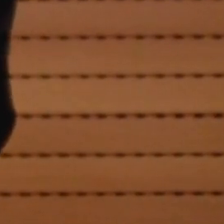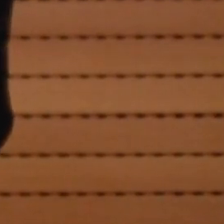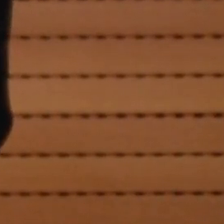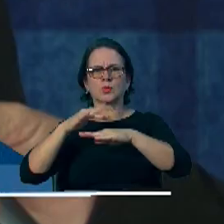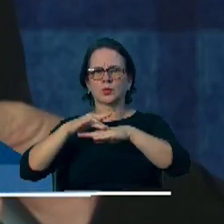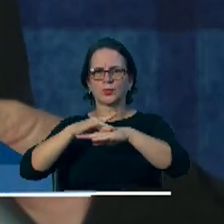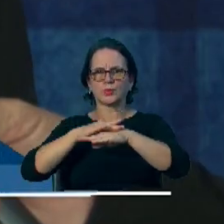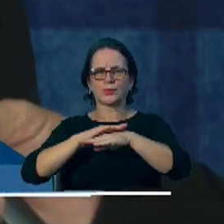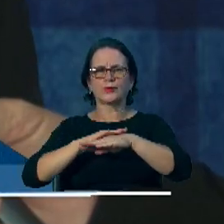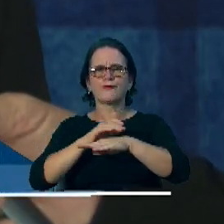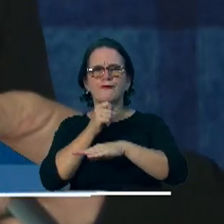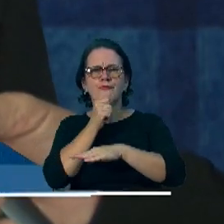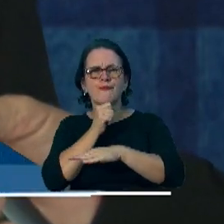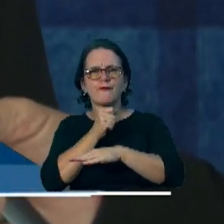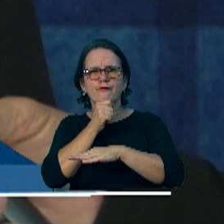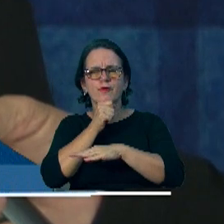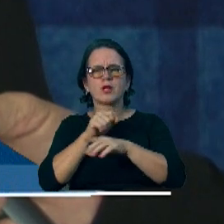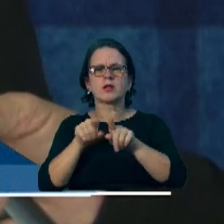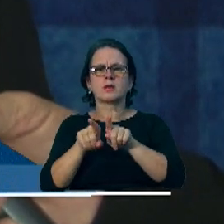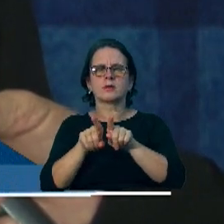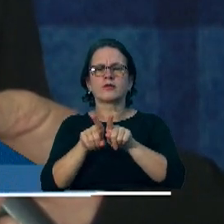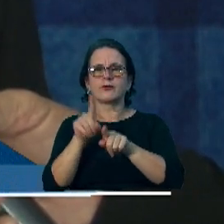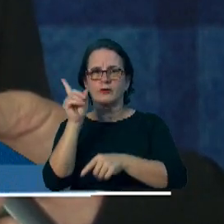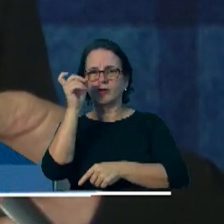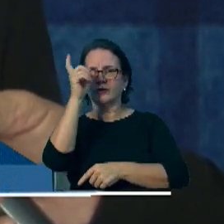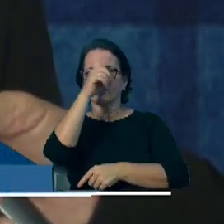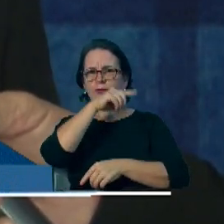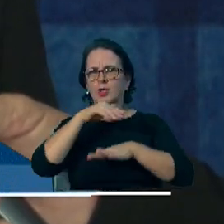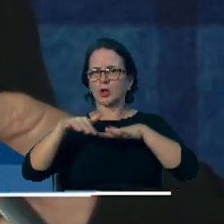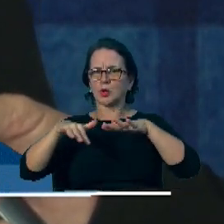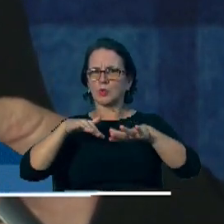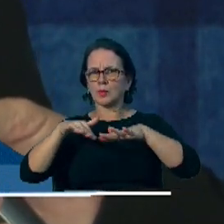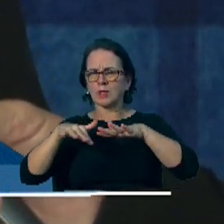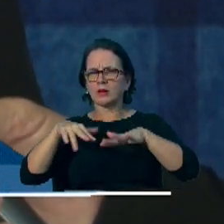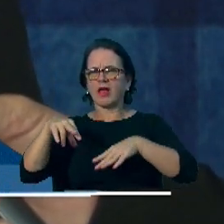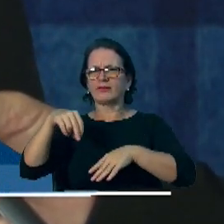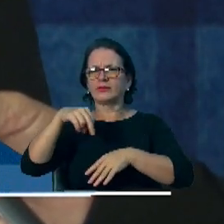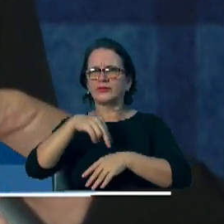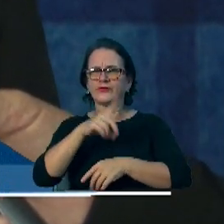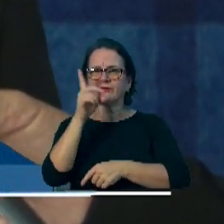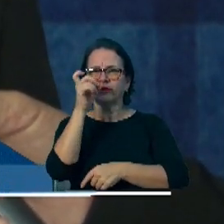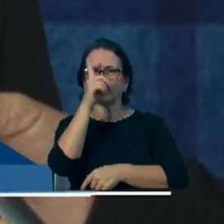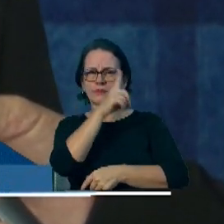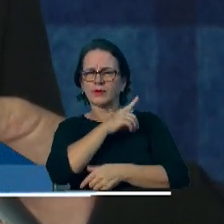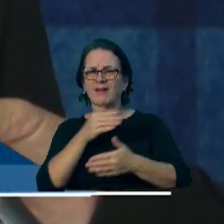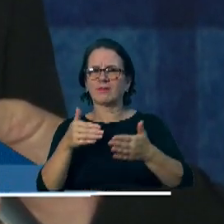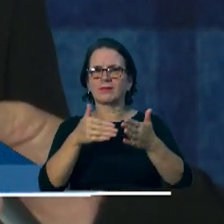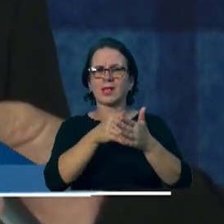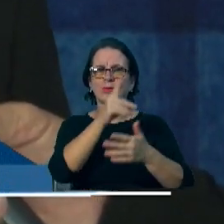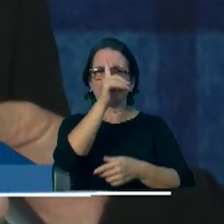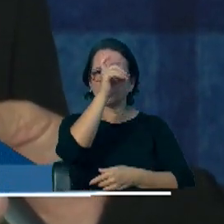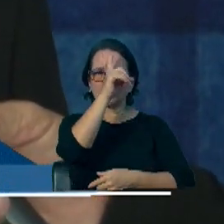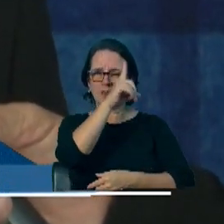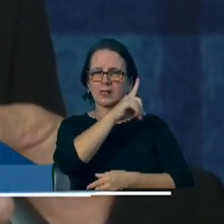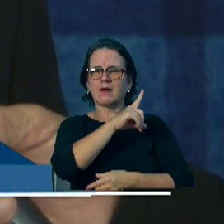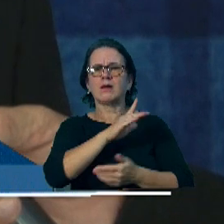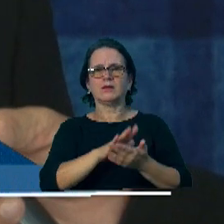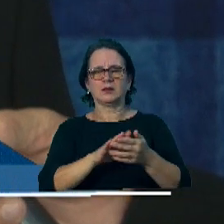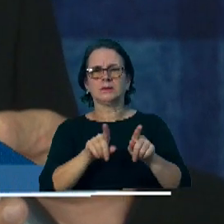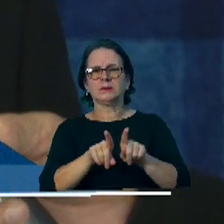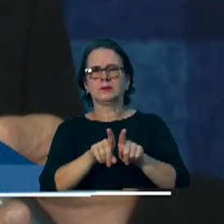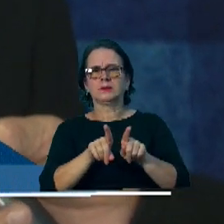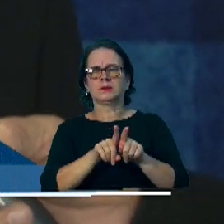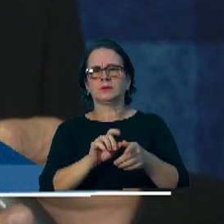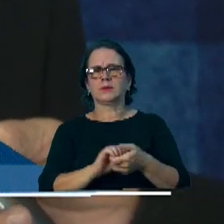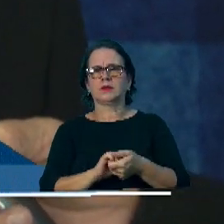aqueles mais idosos aqueles com dificuldade de mobilidade de ir até o hospital ou até mesmo a unidade